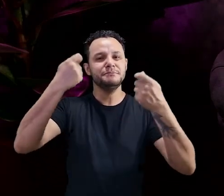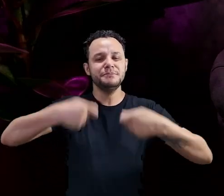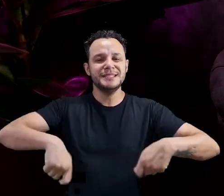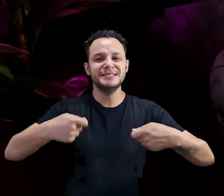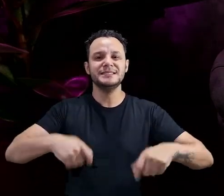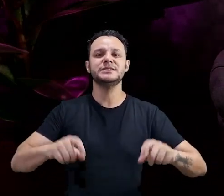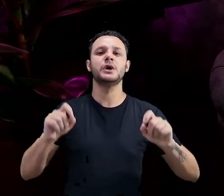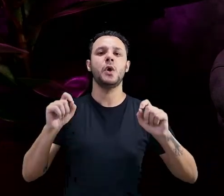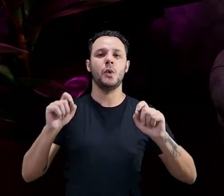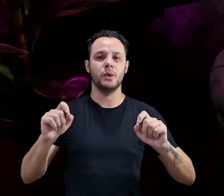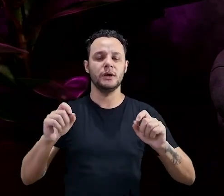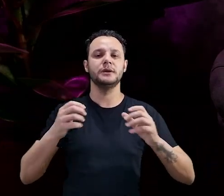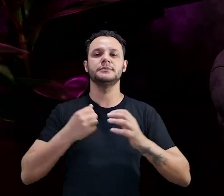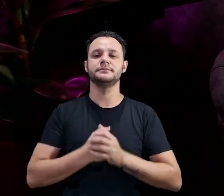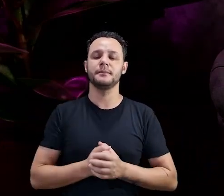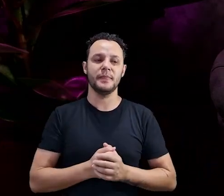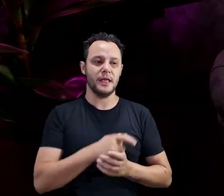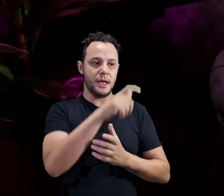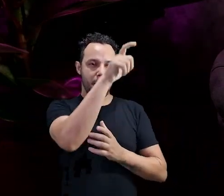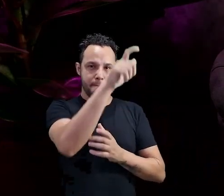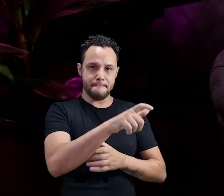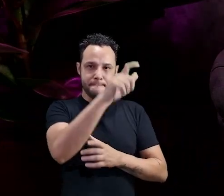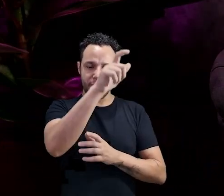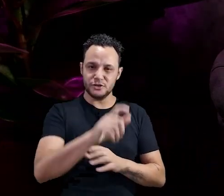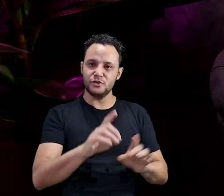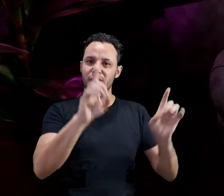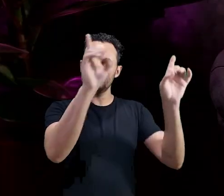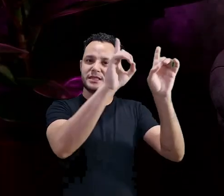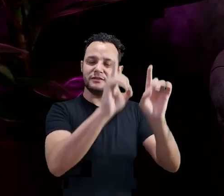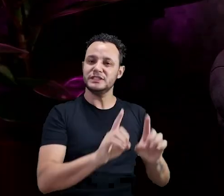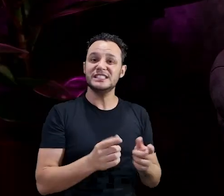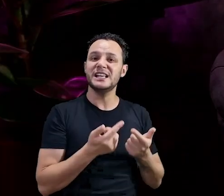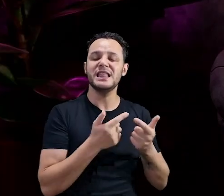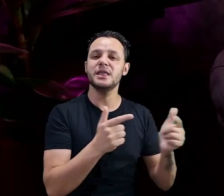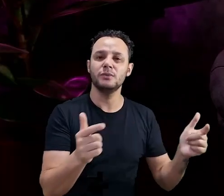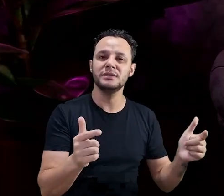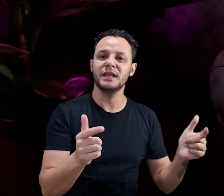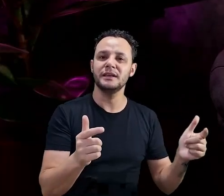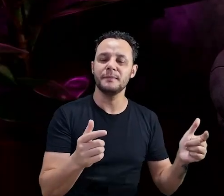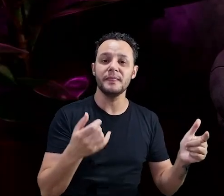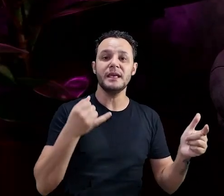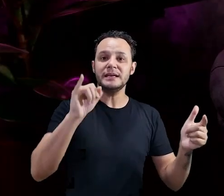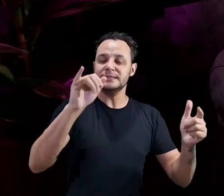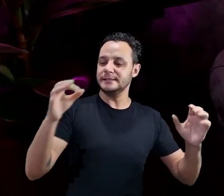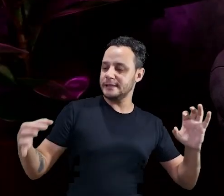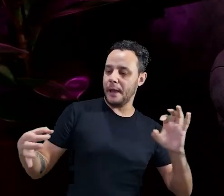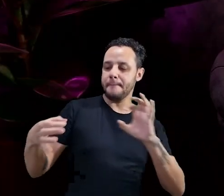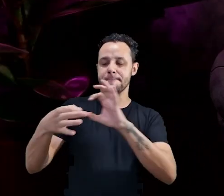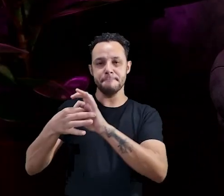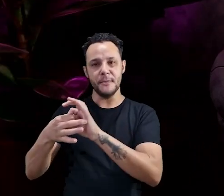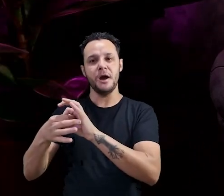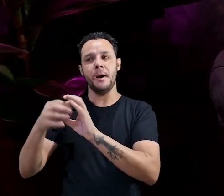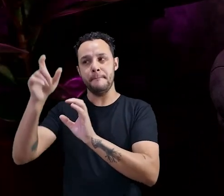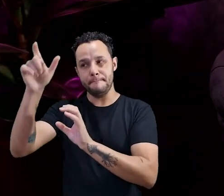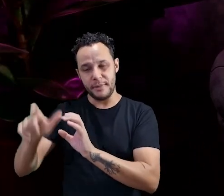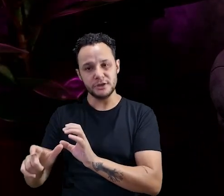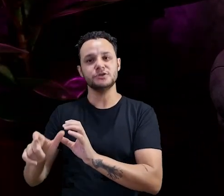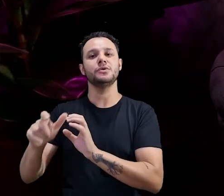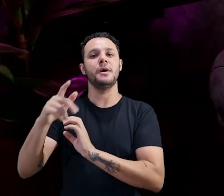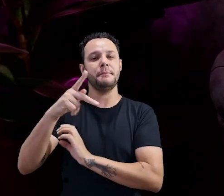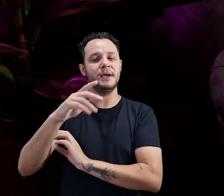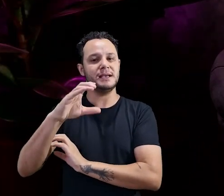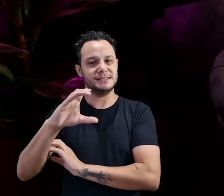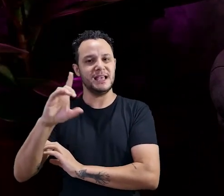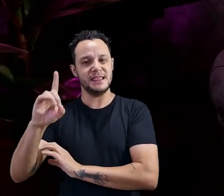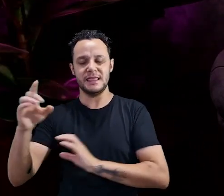fortes evidências científicas que as pessoas que não têm deficiência aprendem mais e melhor quando estão no ambiente com pessoas